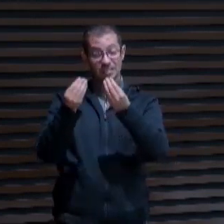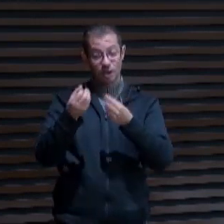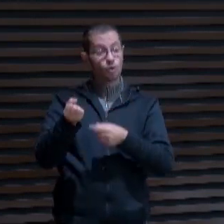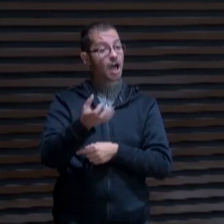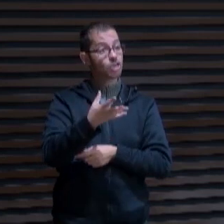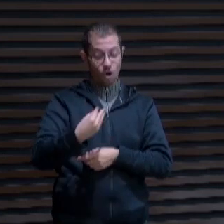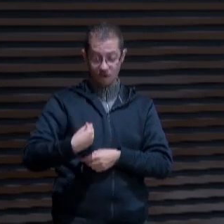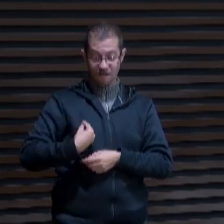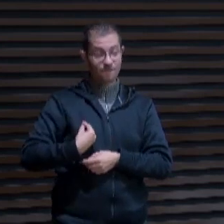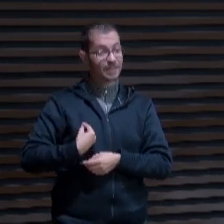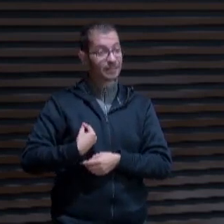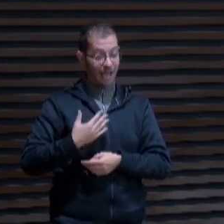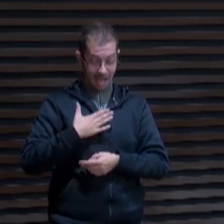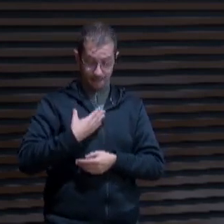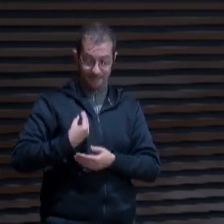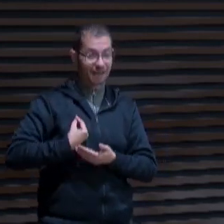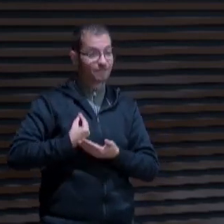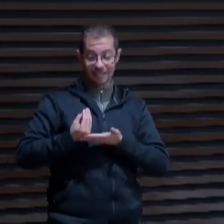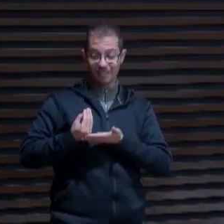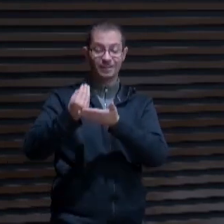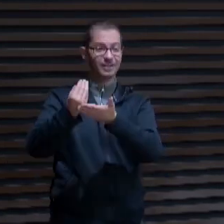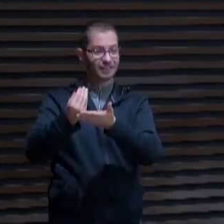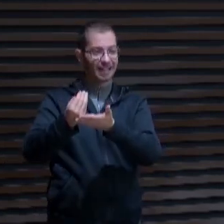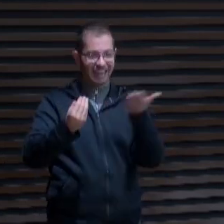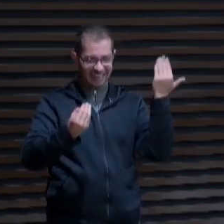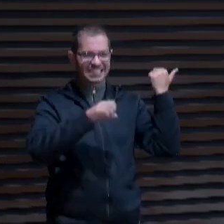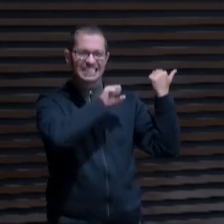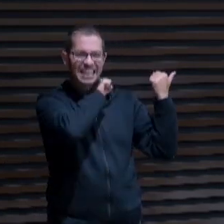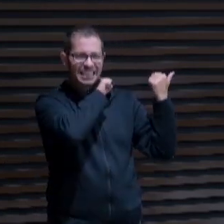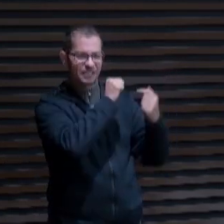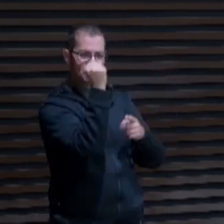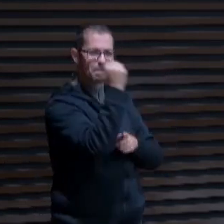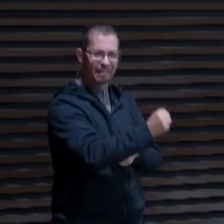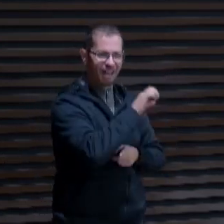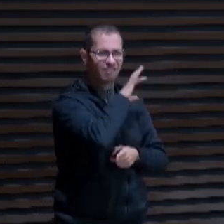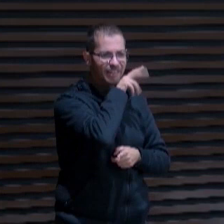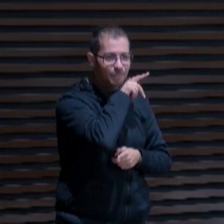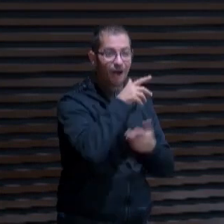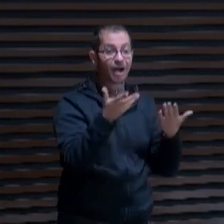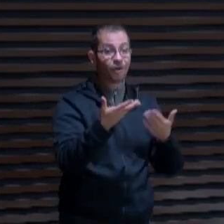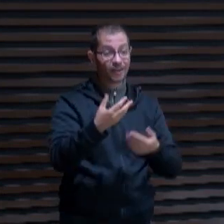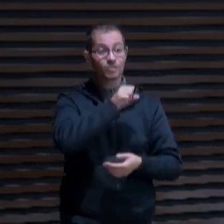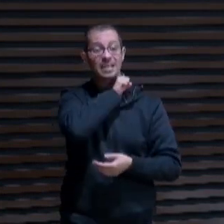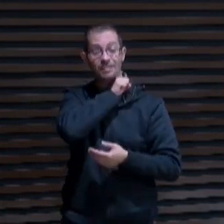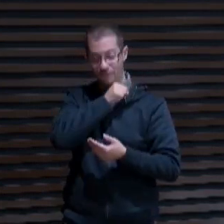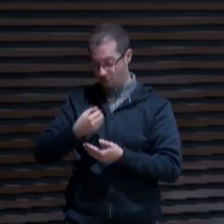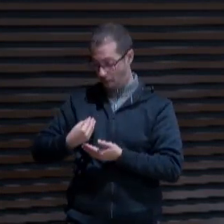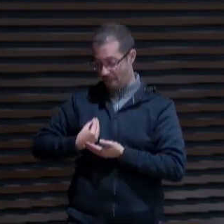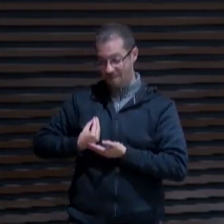nossa vida, uma oferta, os sacrifícios, as ofertas pacíficas diante de Deus.